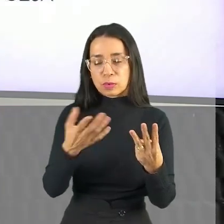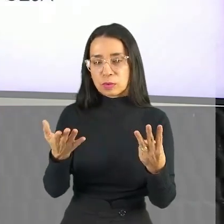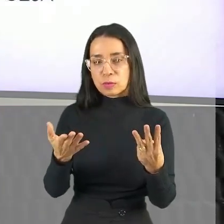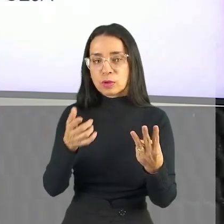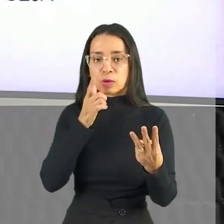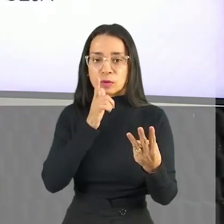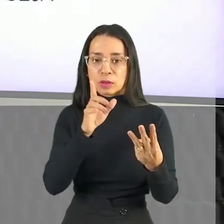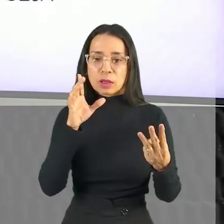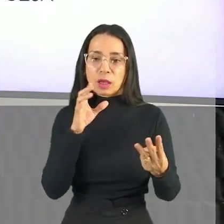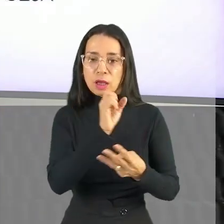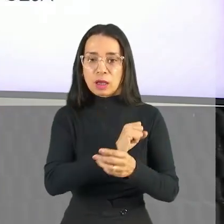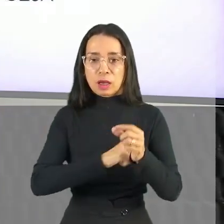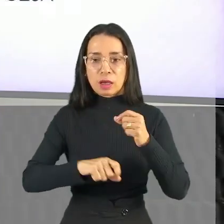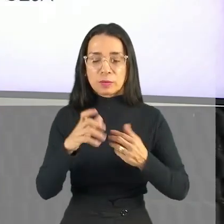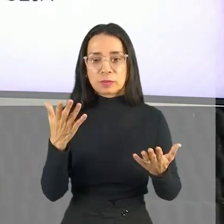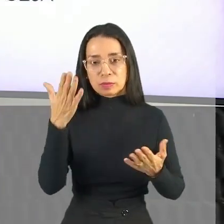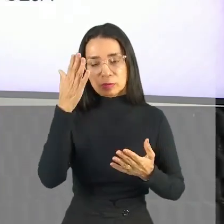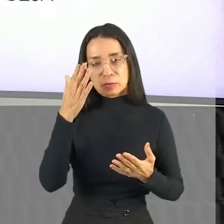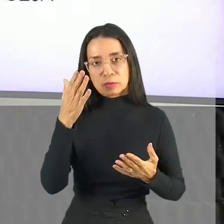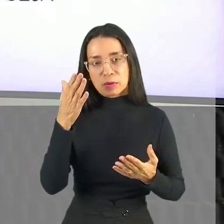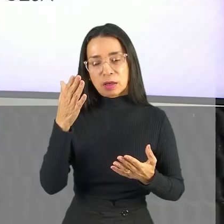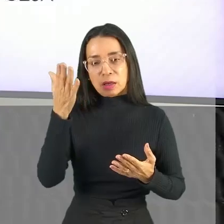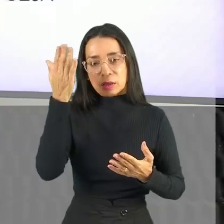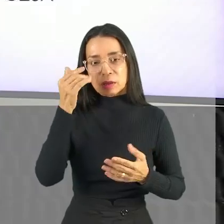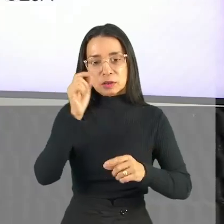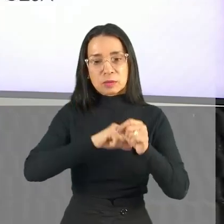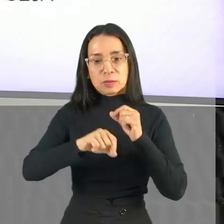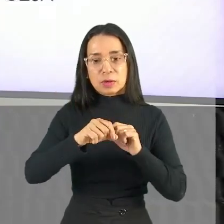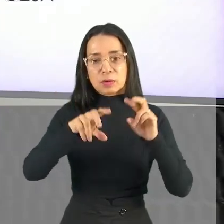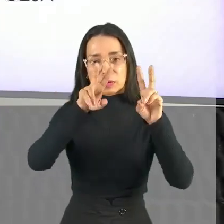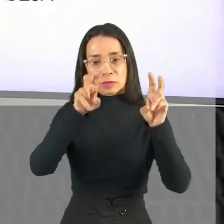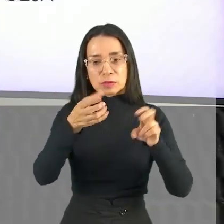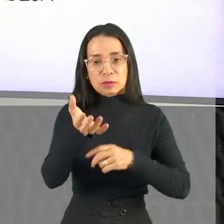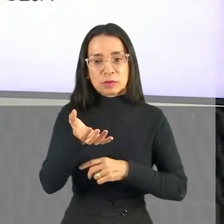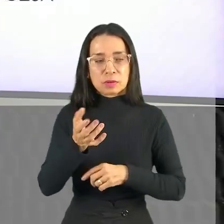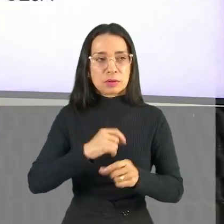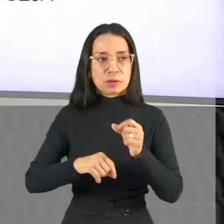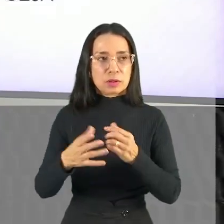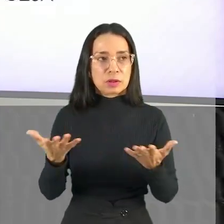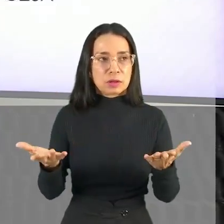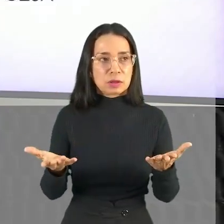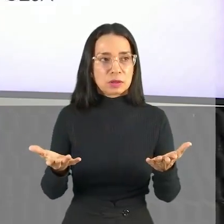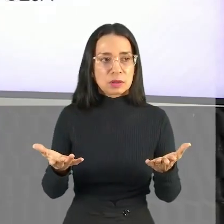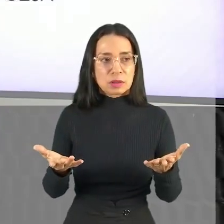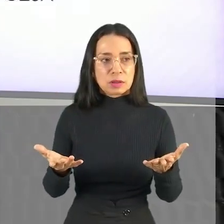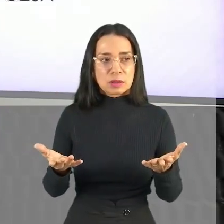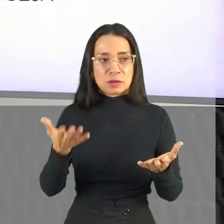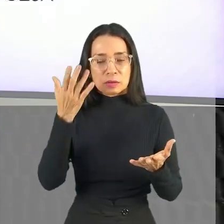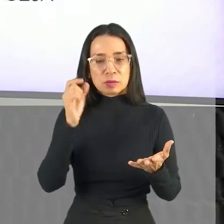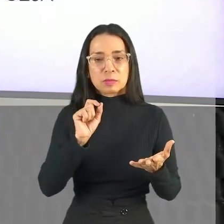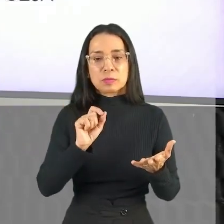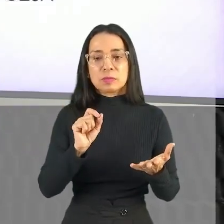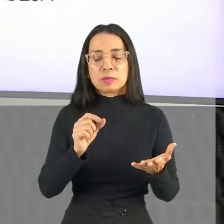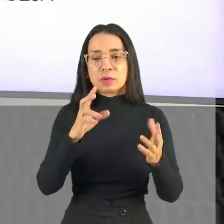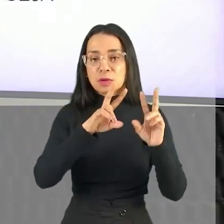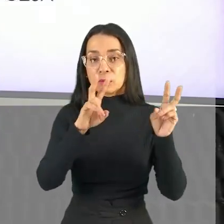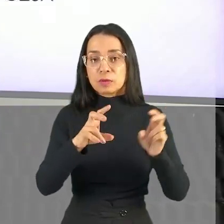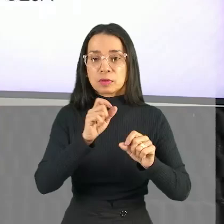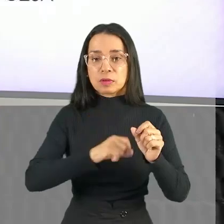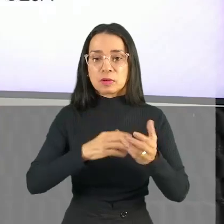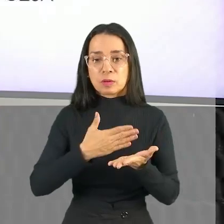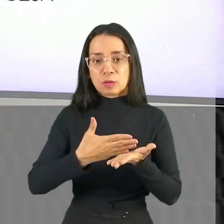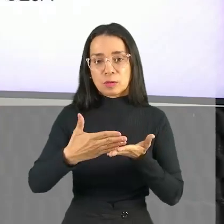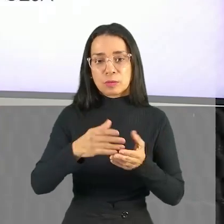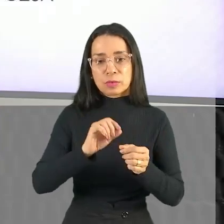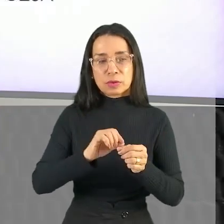mais rapidamente identificar o que o tema quer. E ao identificar o que o tema quer, você começa a